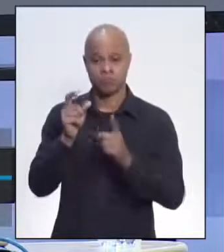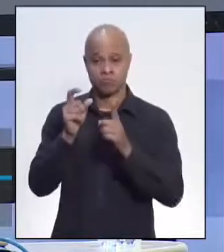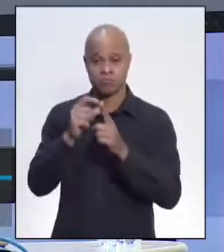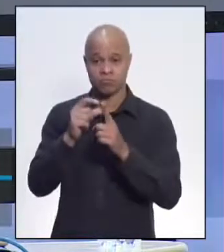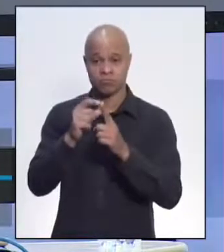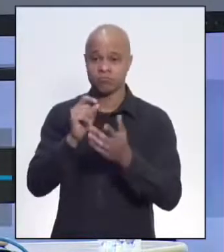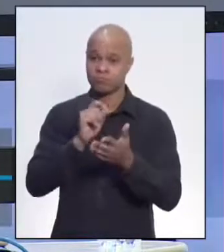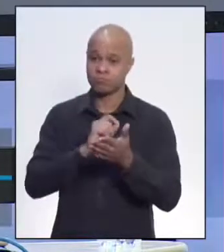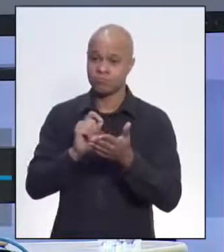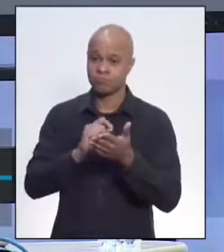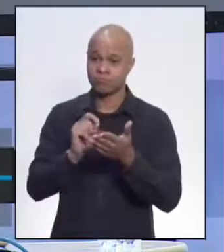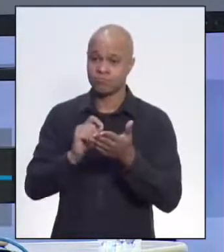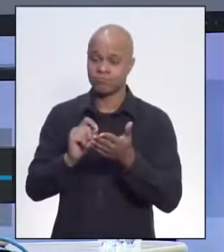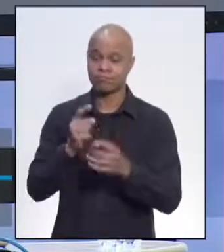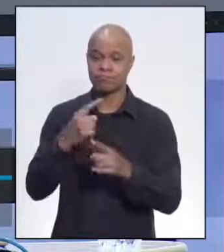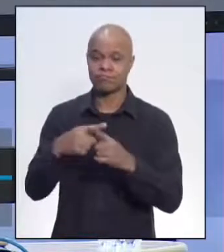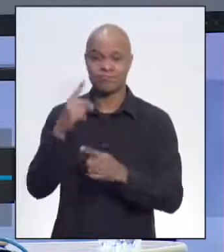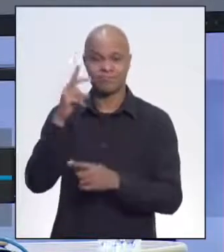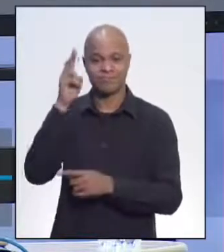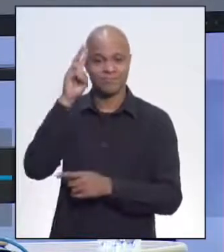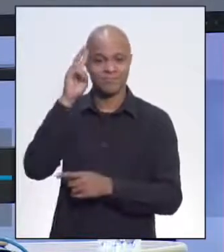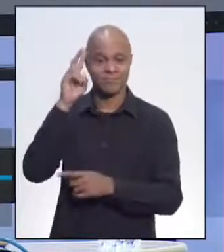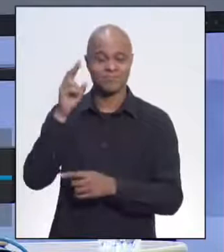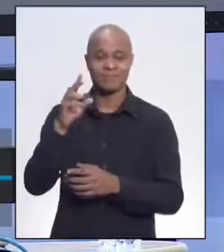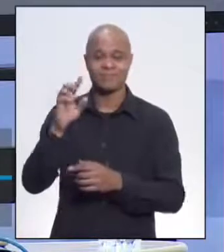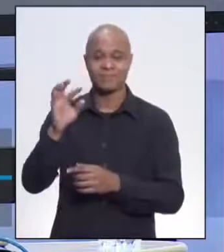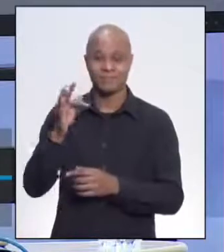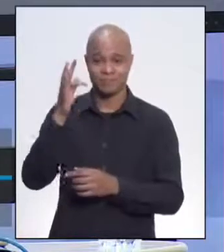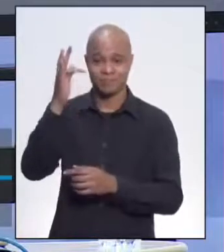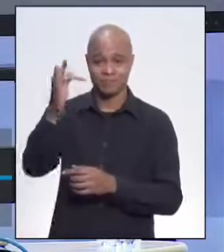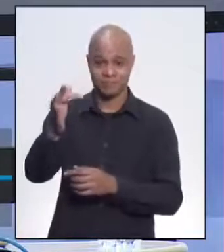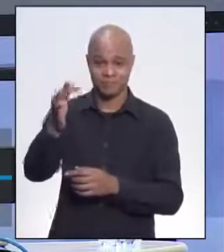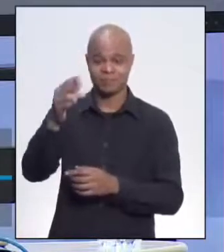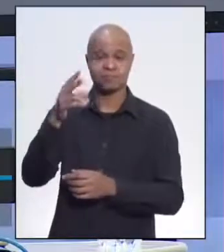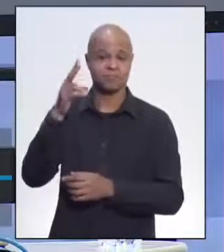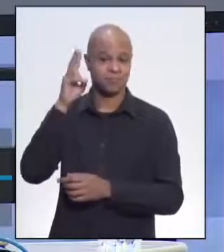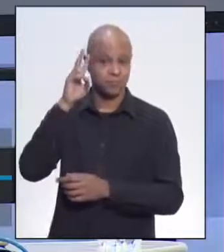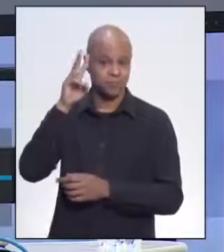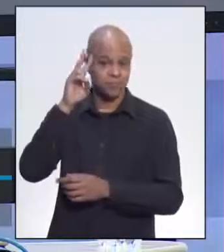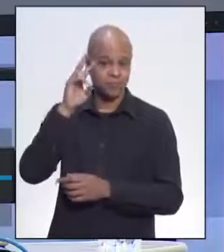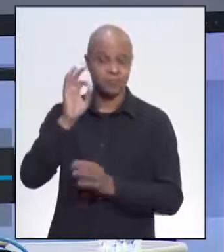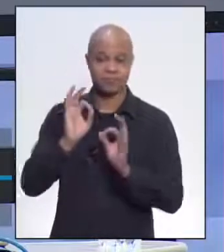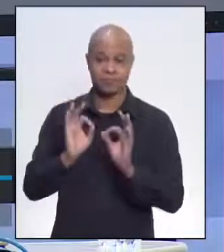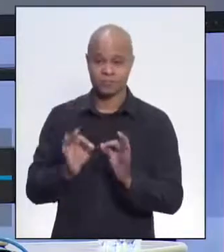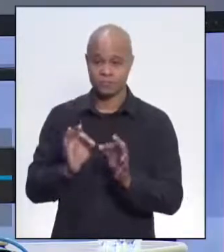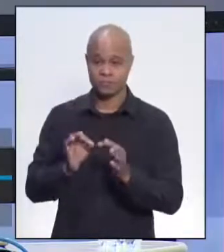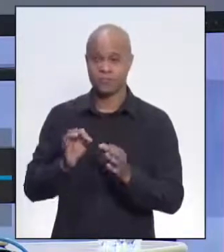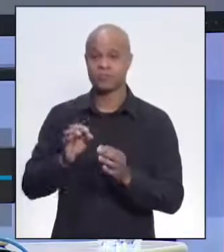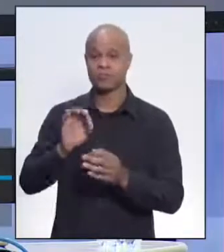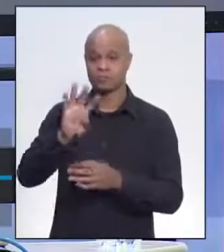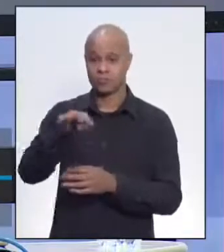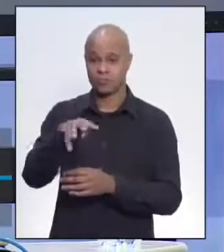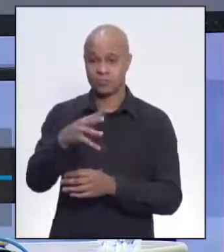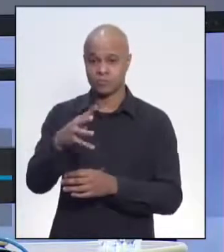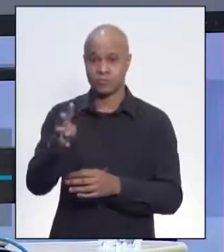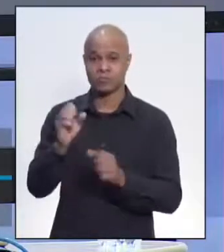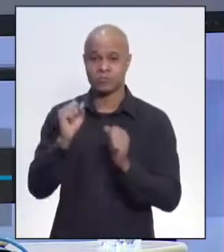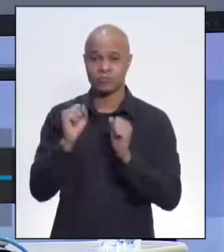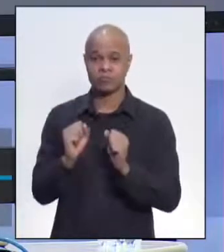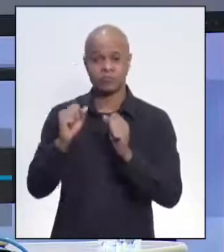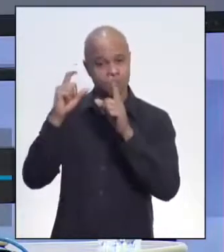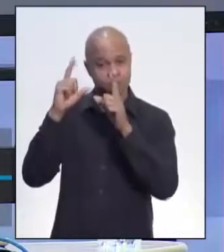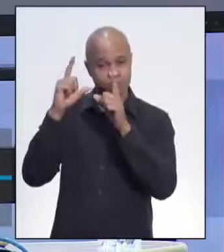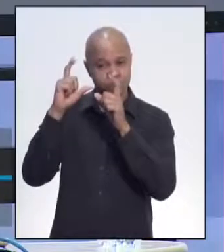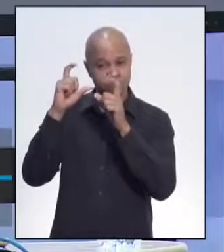Para a gente depois continuar pesquisando. Por exemplo, essas tabelas podem ser printadas, a gente